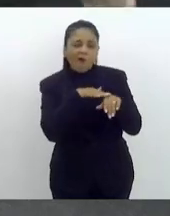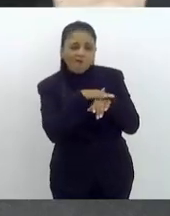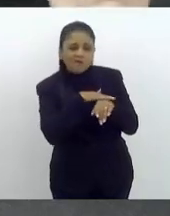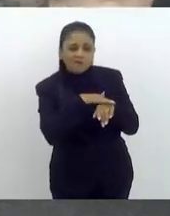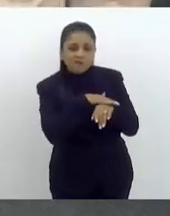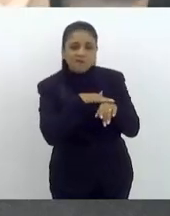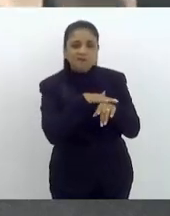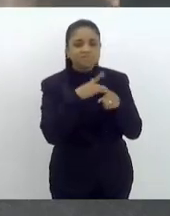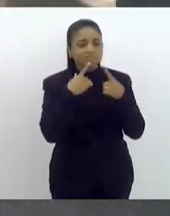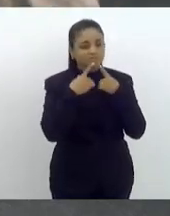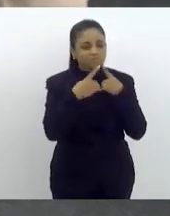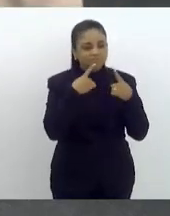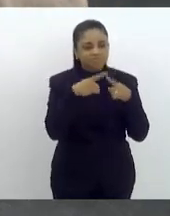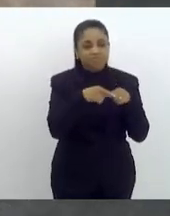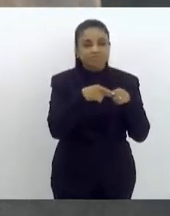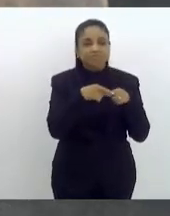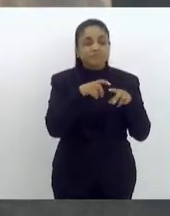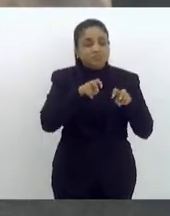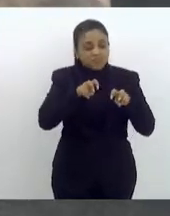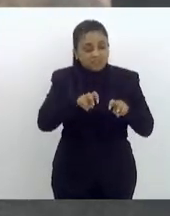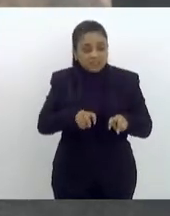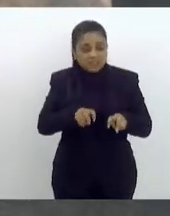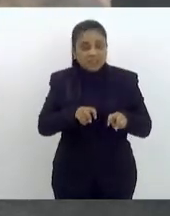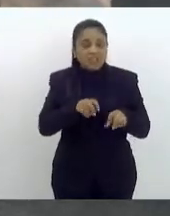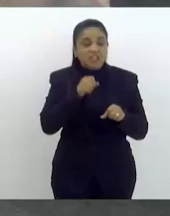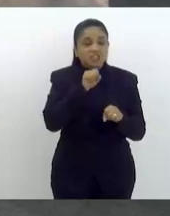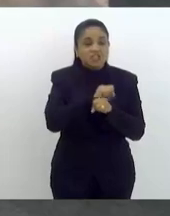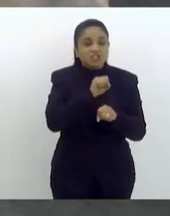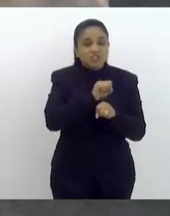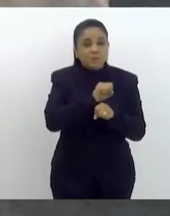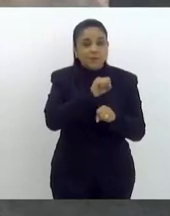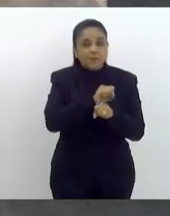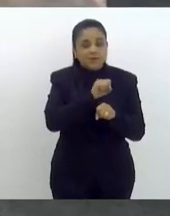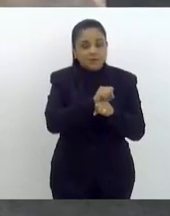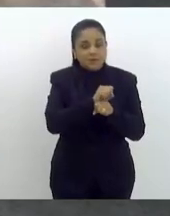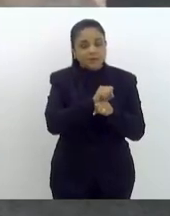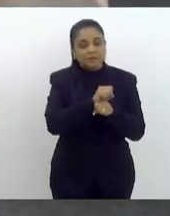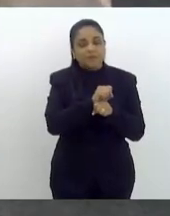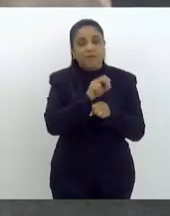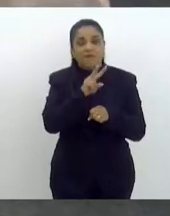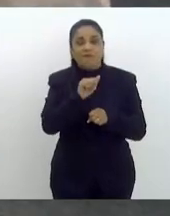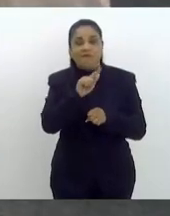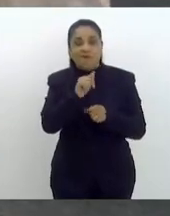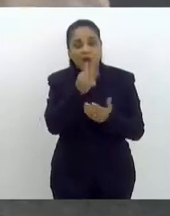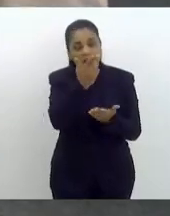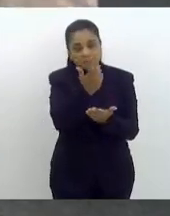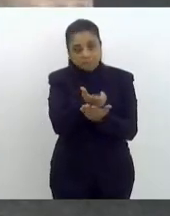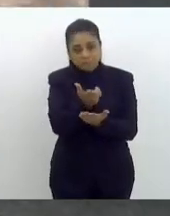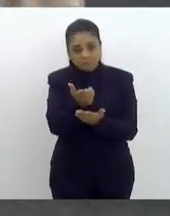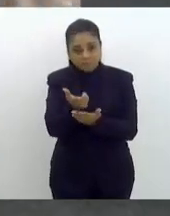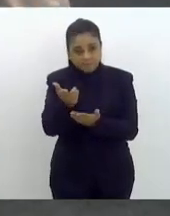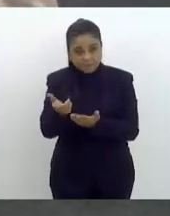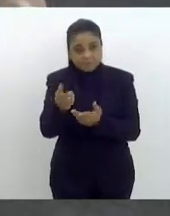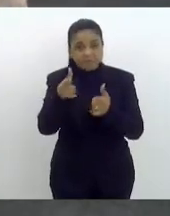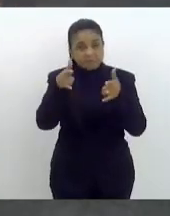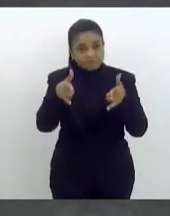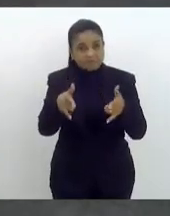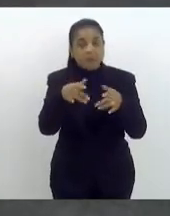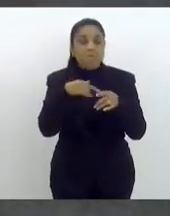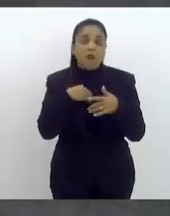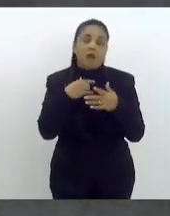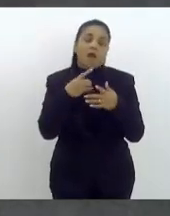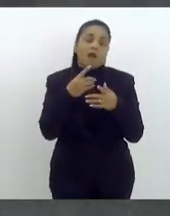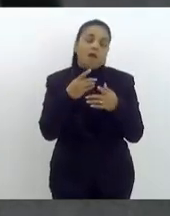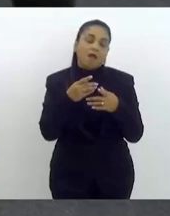estavam sentadas esperando vagar um leito para que elas pudessem assim ser atendida dignamente